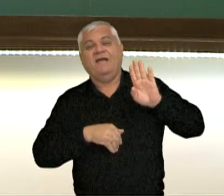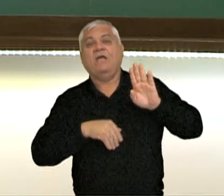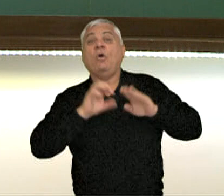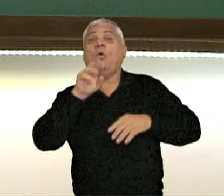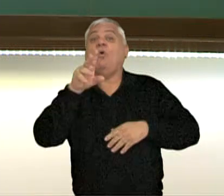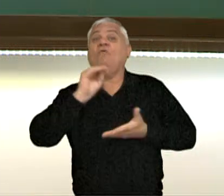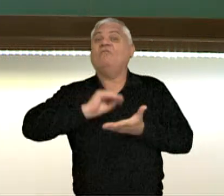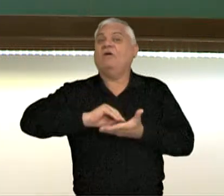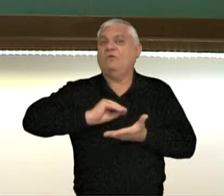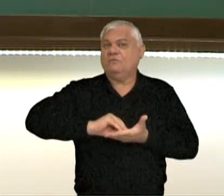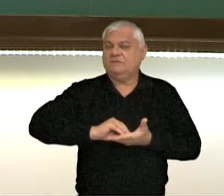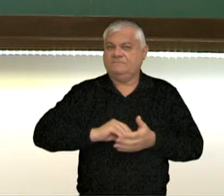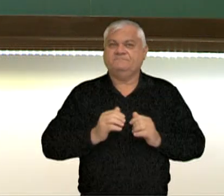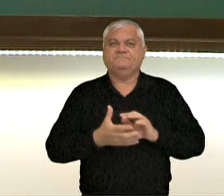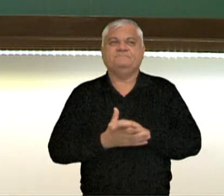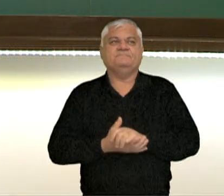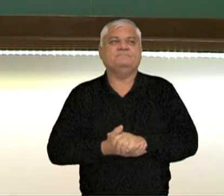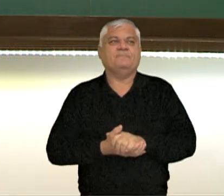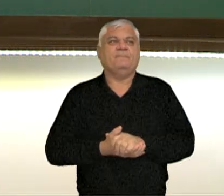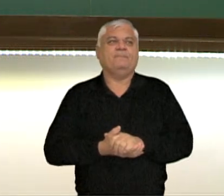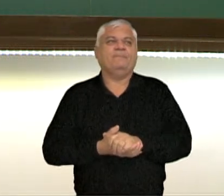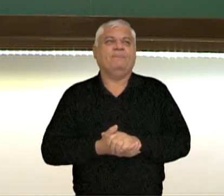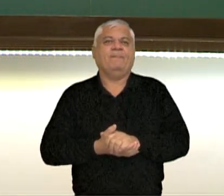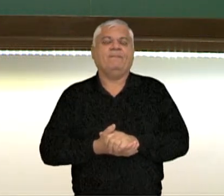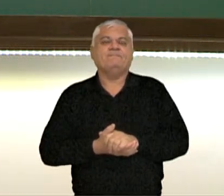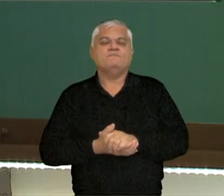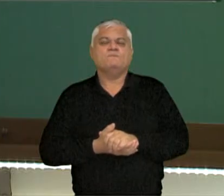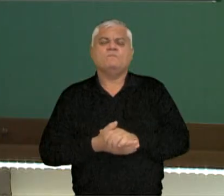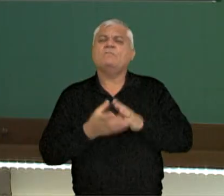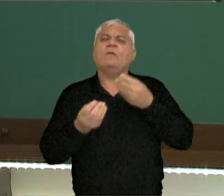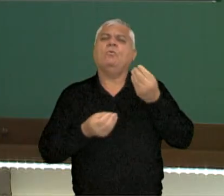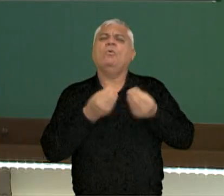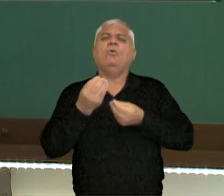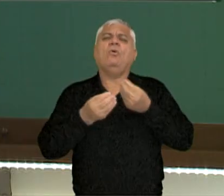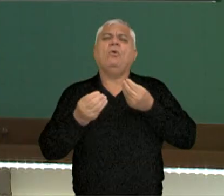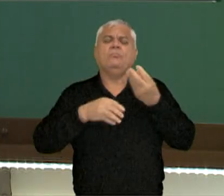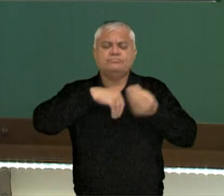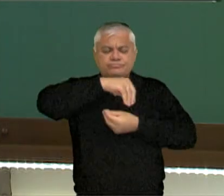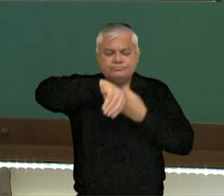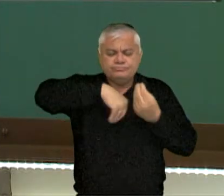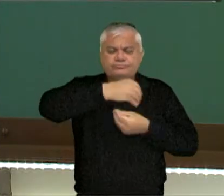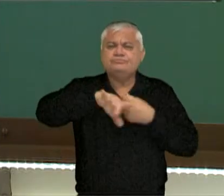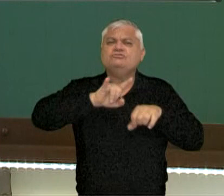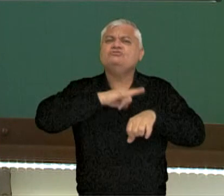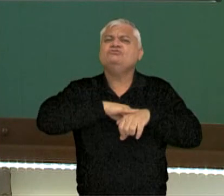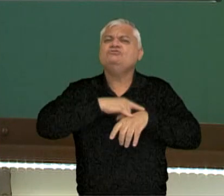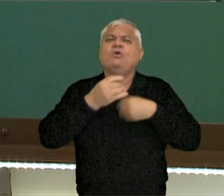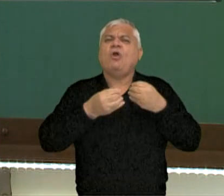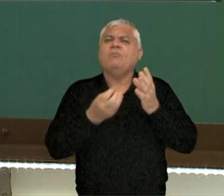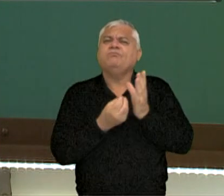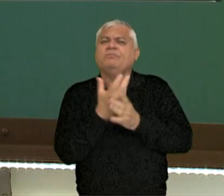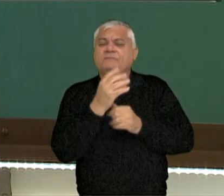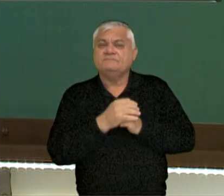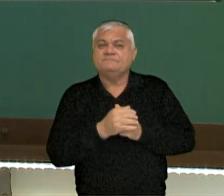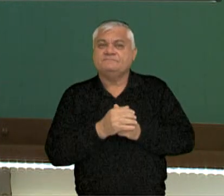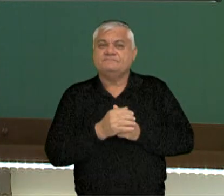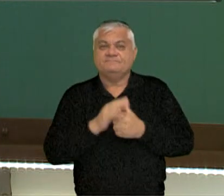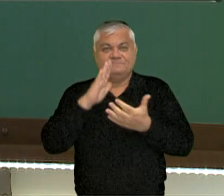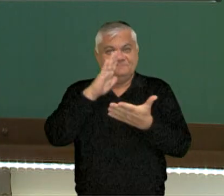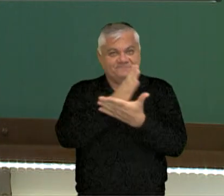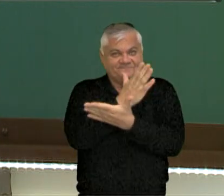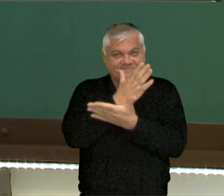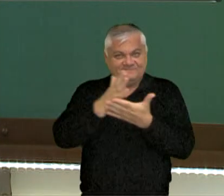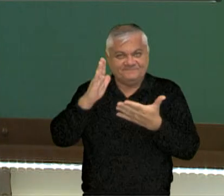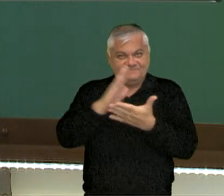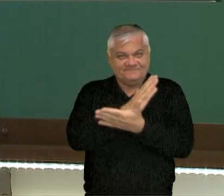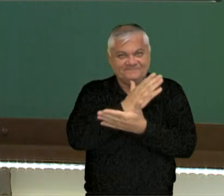adequadamente ou não. E como que é produzida essa urina, então? A gente divide essa formação da